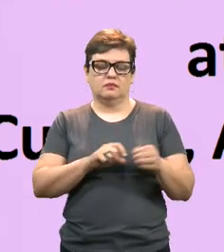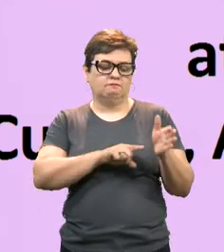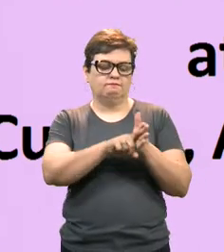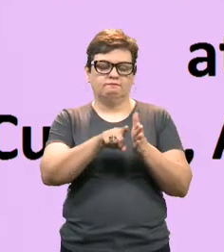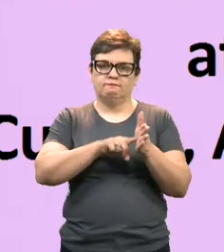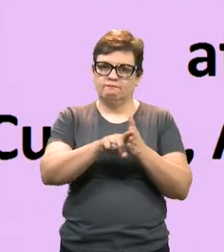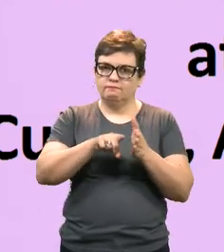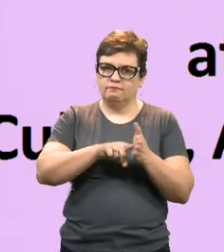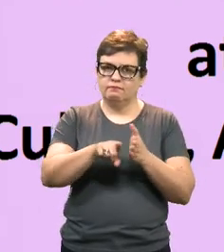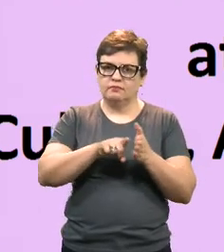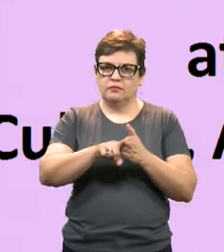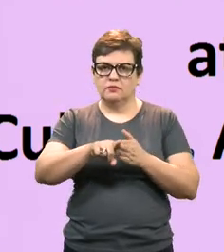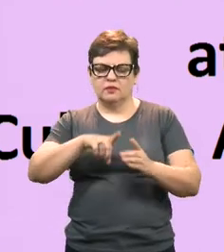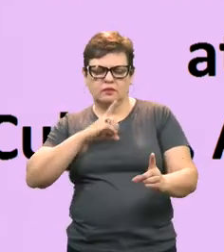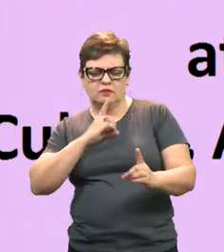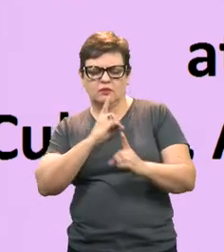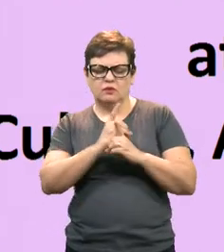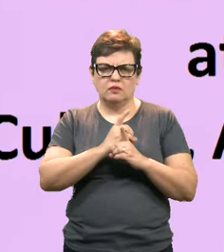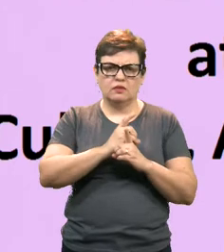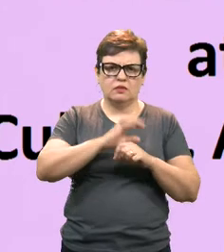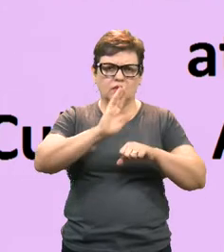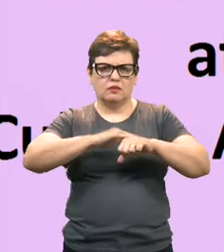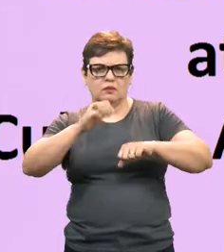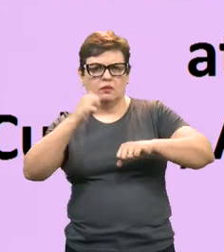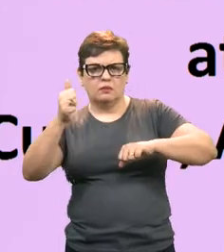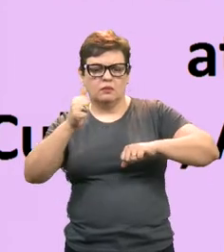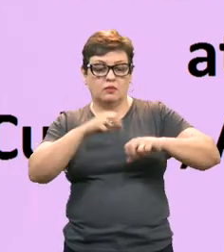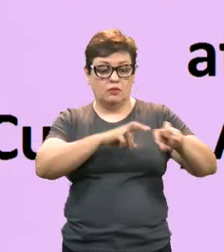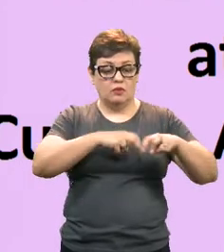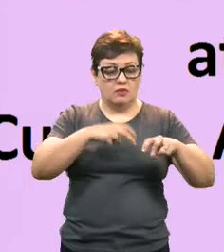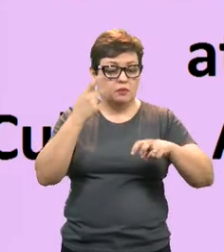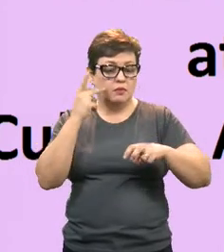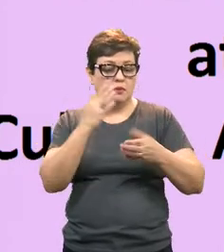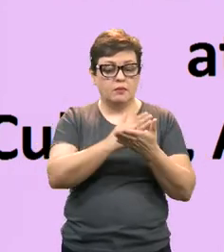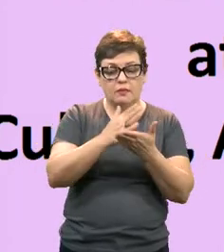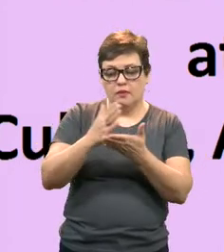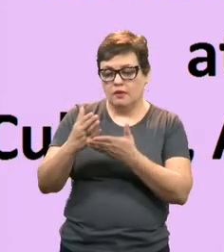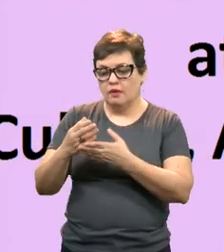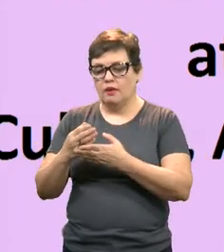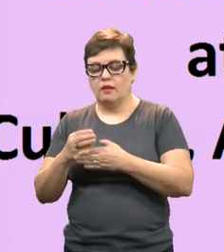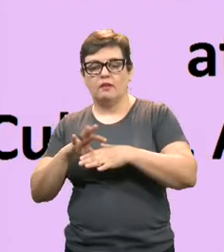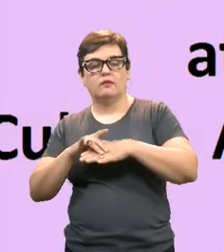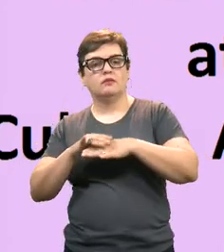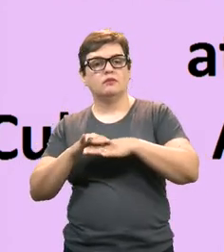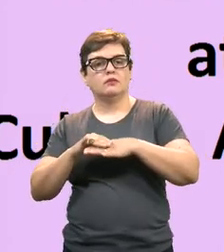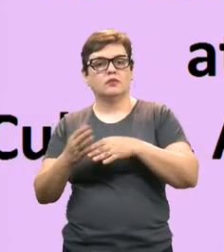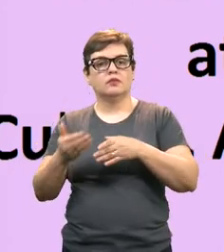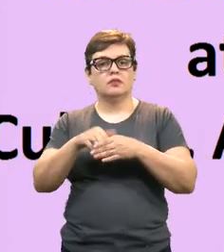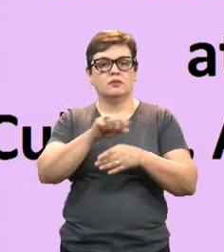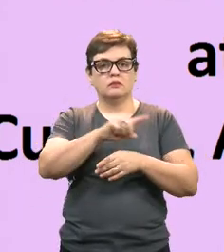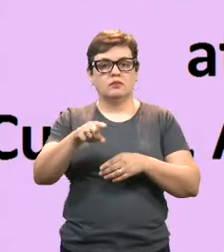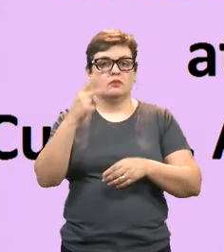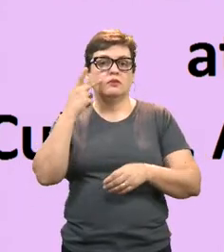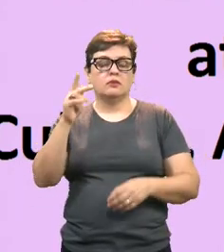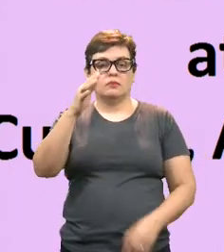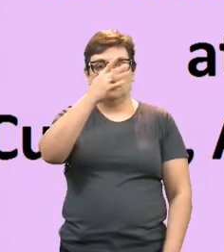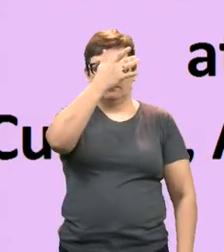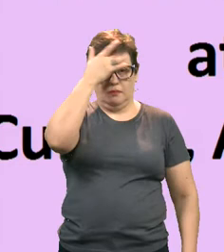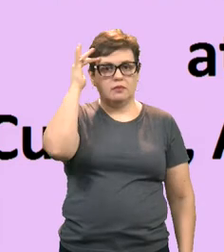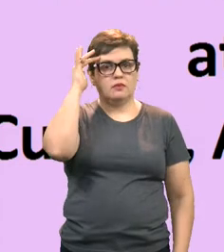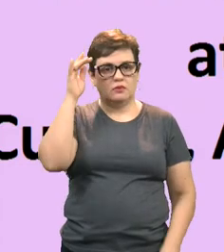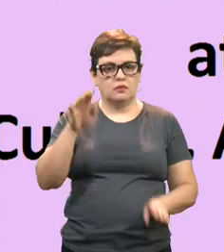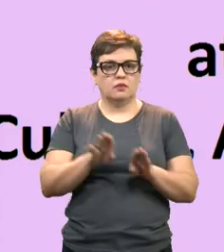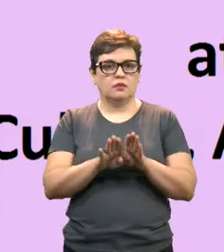pesquisas, de você descobrir qual é a melhor planta para cada patologia e, dentro disso, para cada indivíduo.